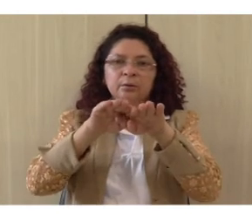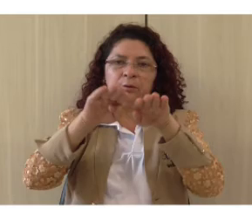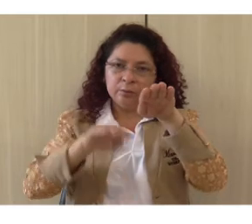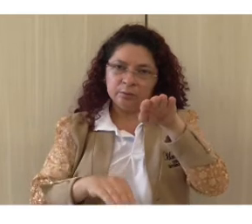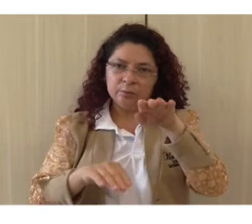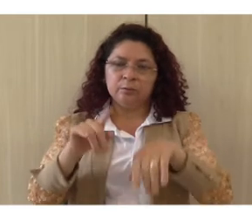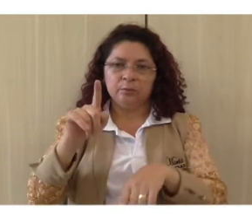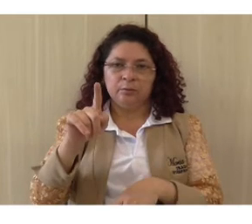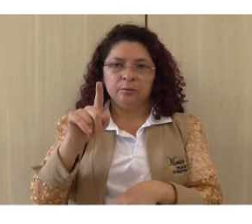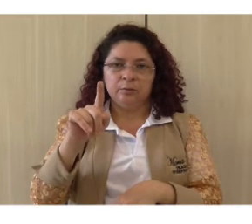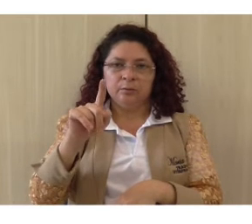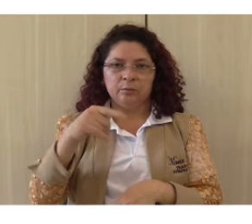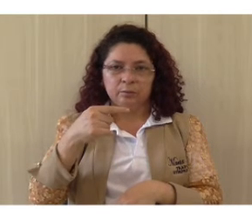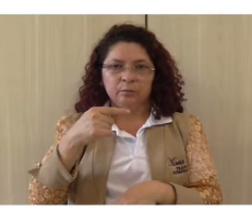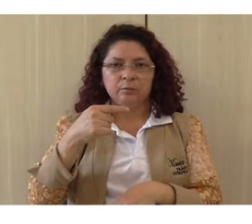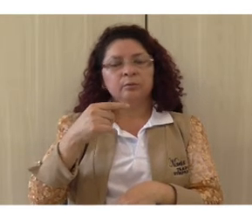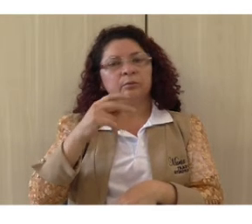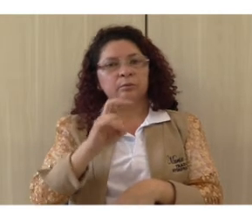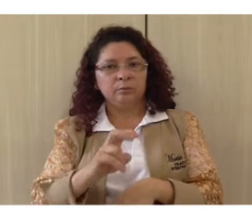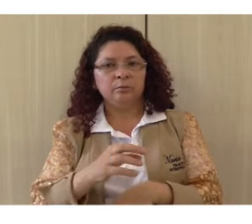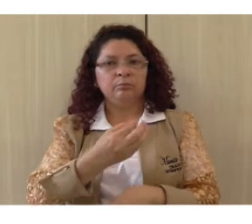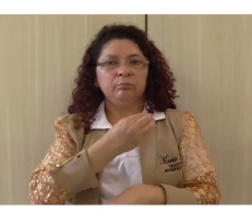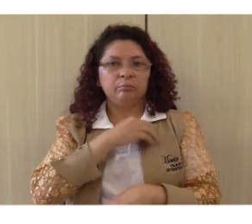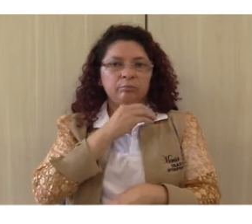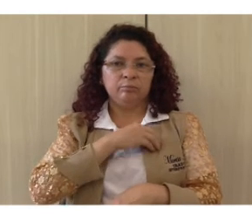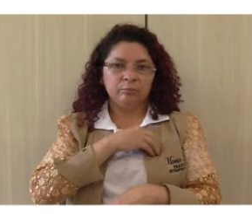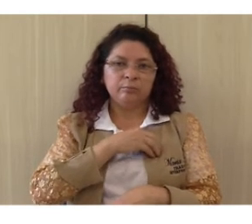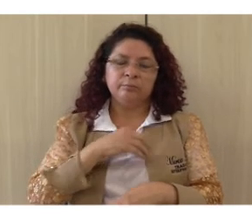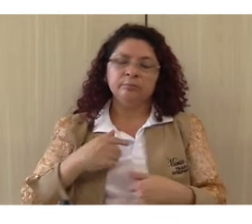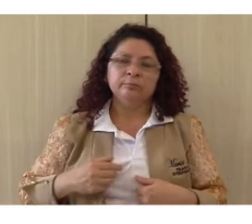a um salário mínimo e meio per capita.